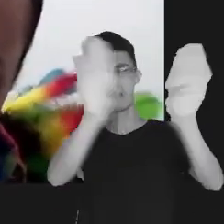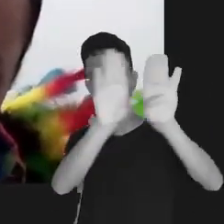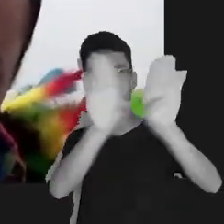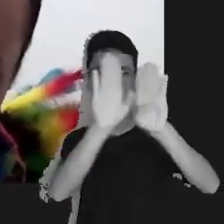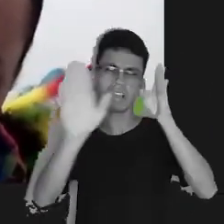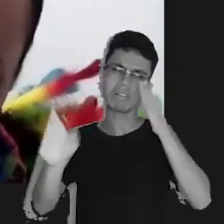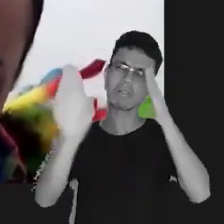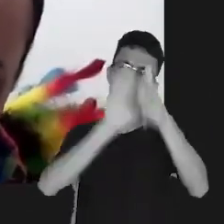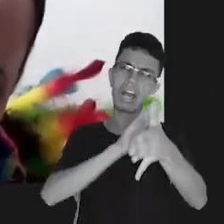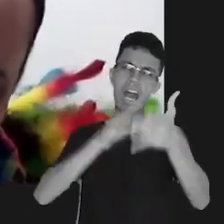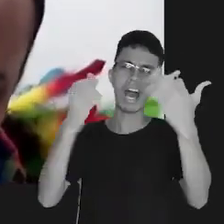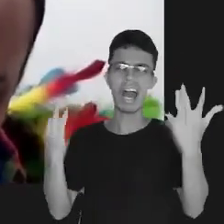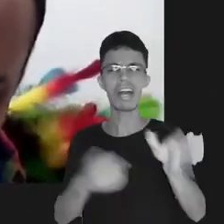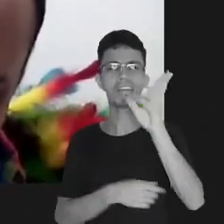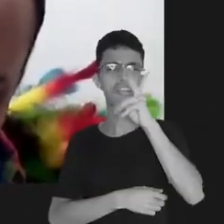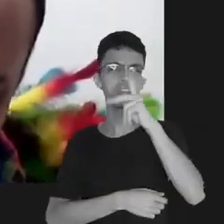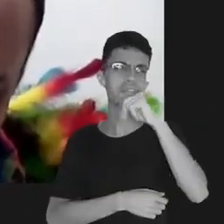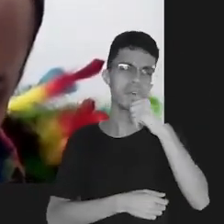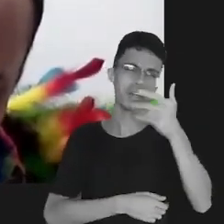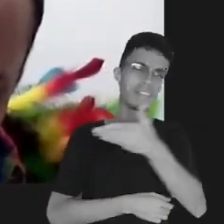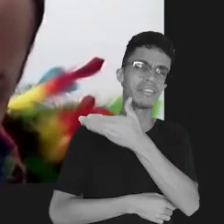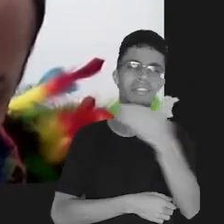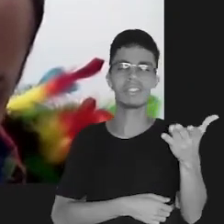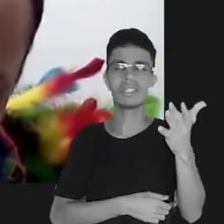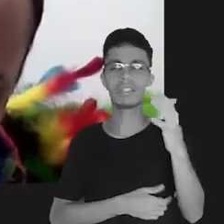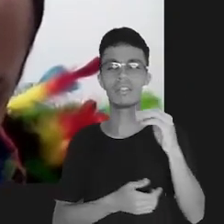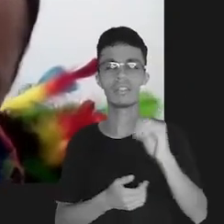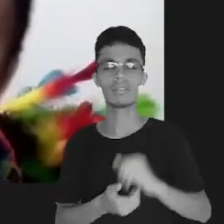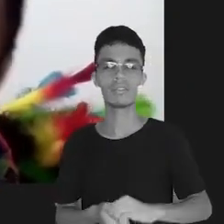Entrai! Pela memória dos meus!